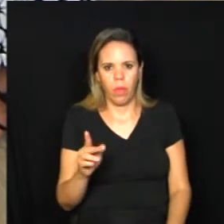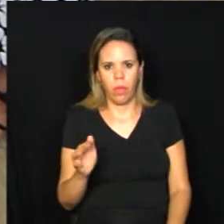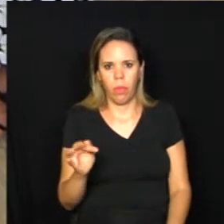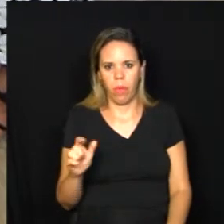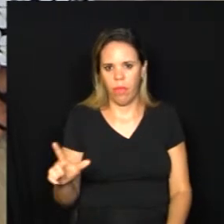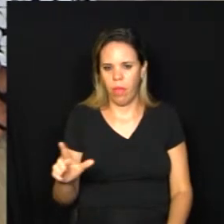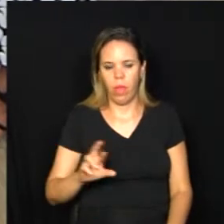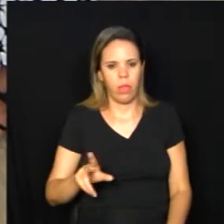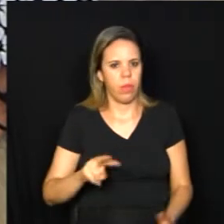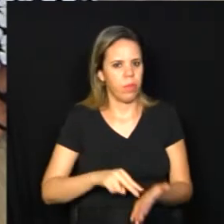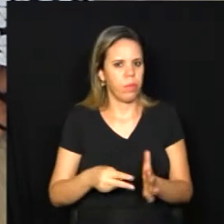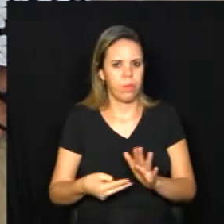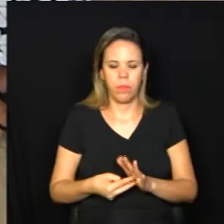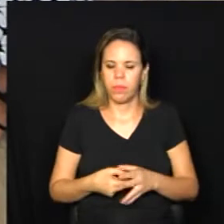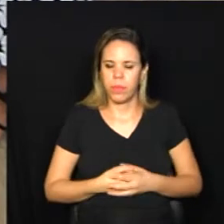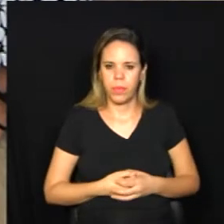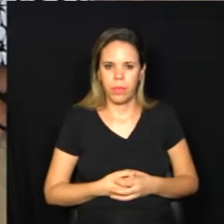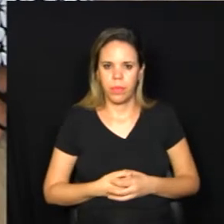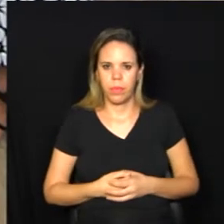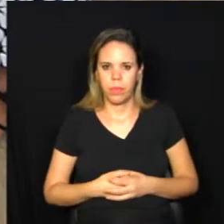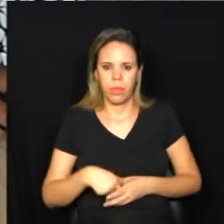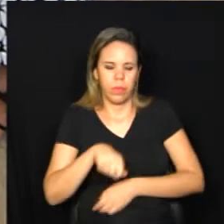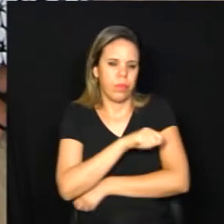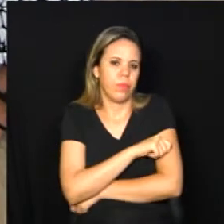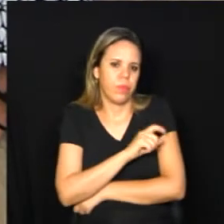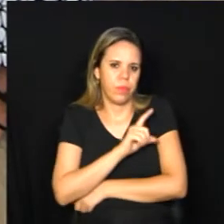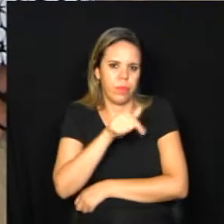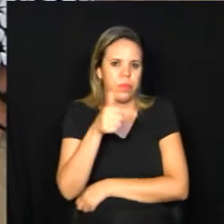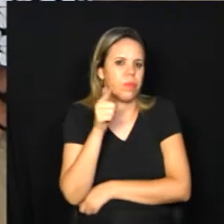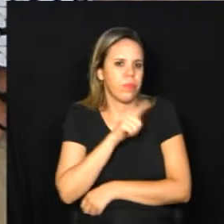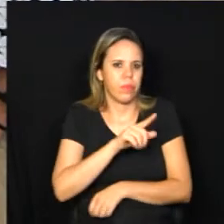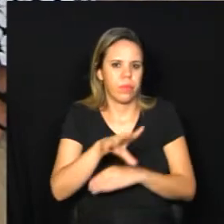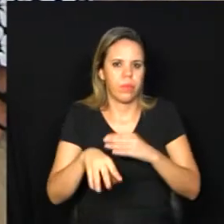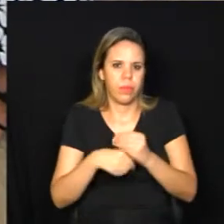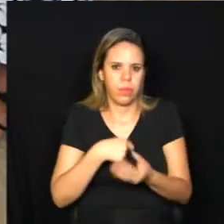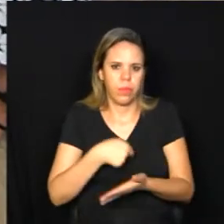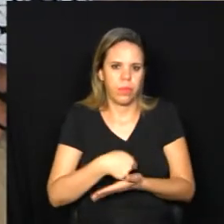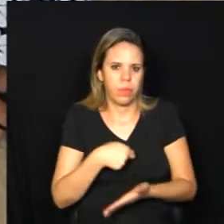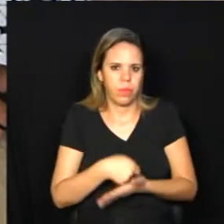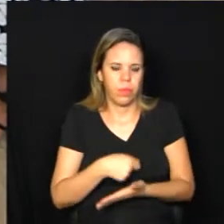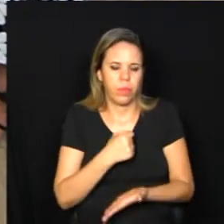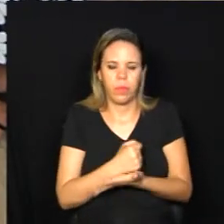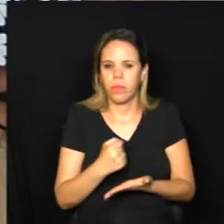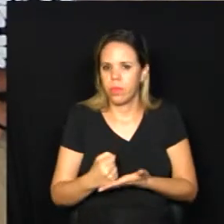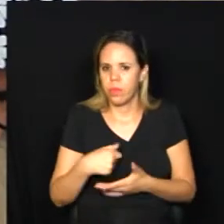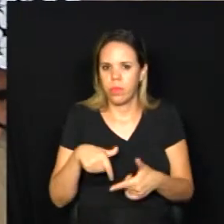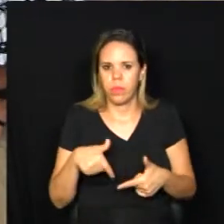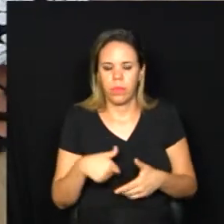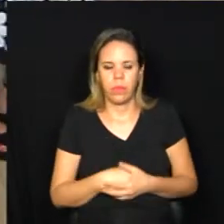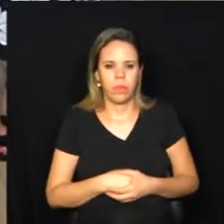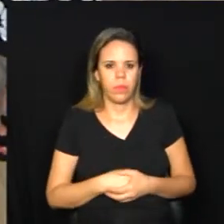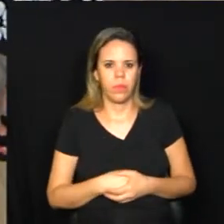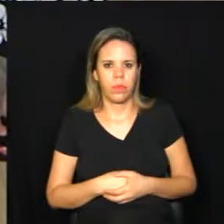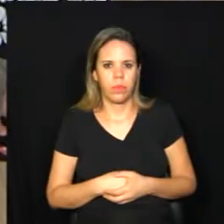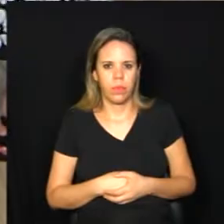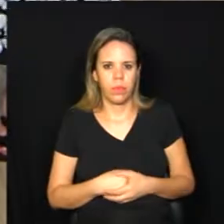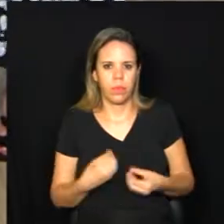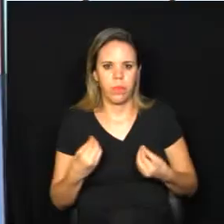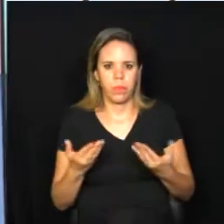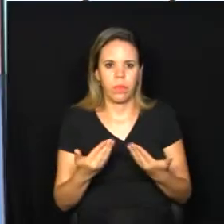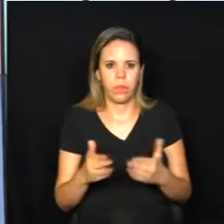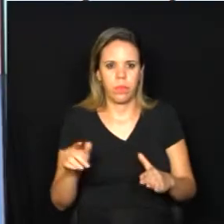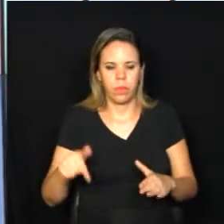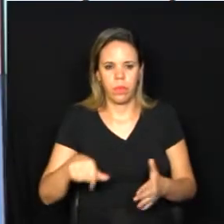CPFL não significa que esse aluno depois será obrigatoriamente contratado pela empresa. Mas ela abriu aqui